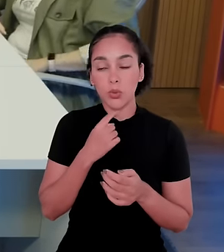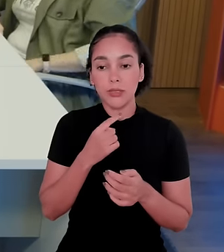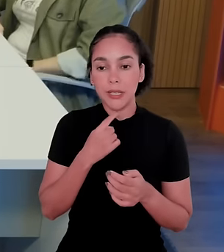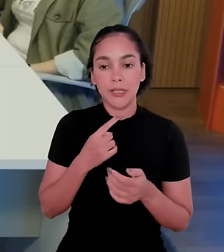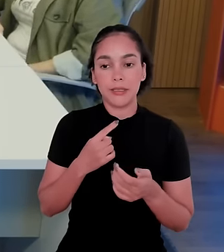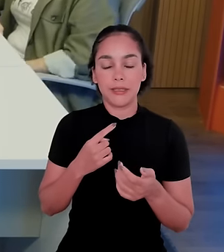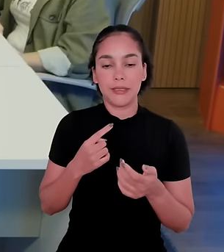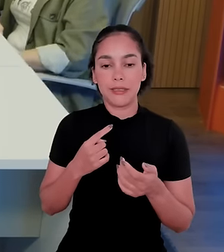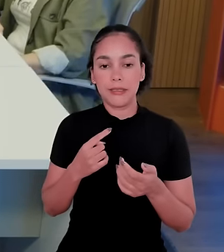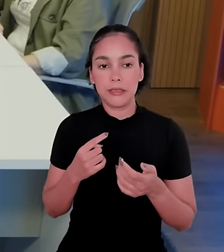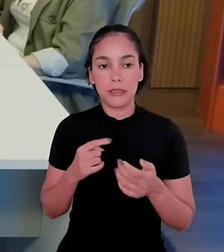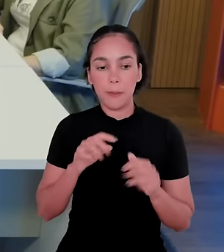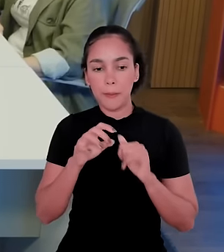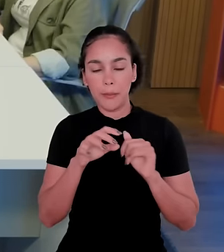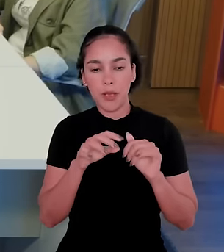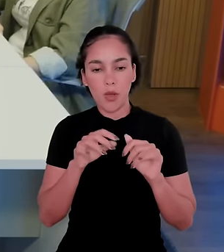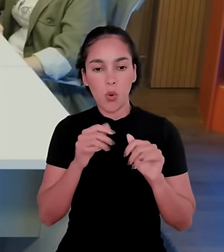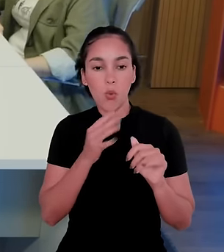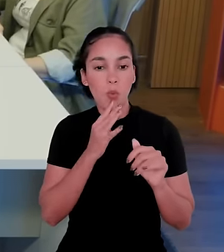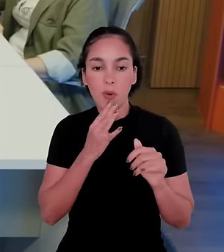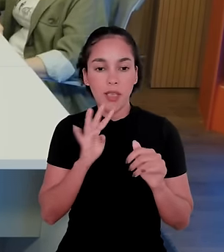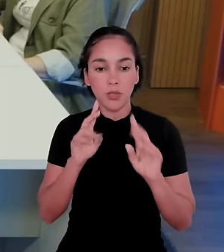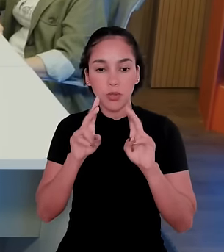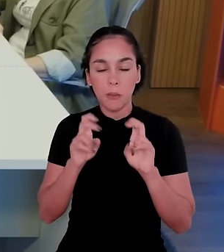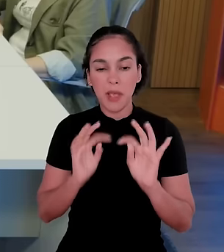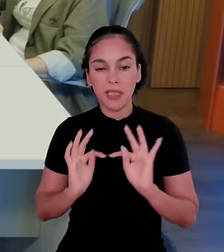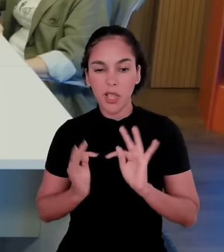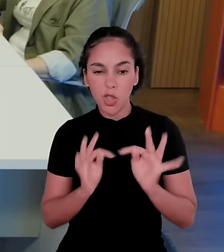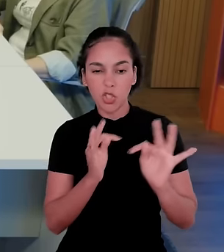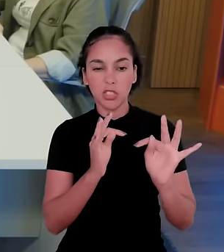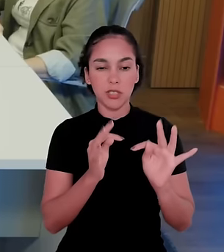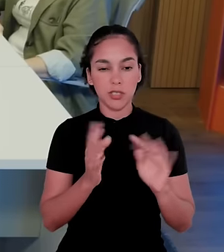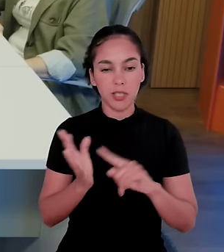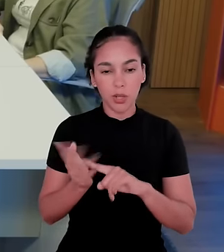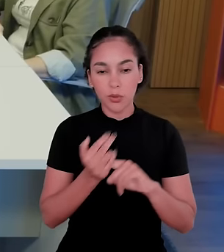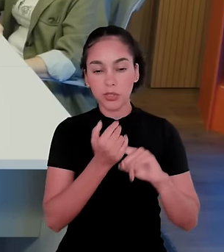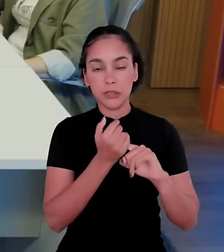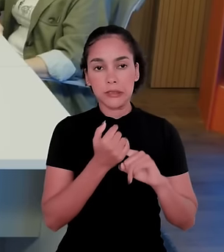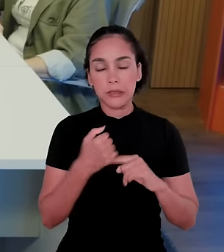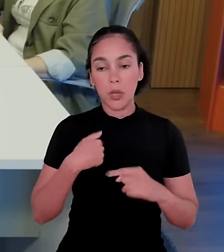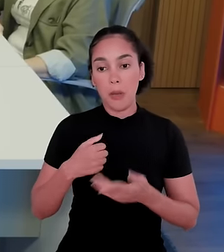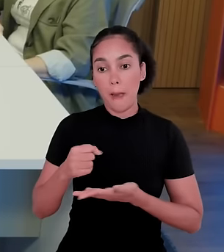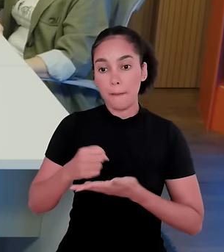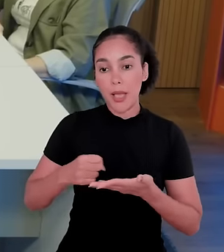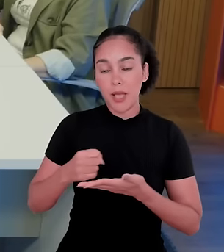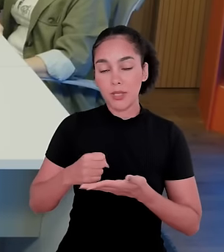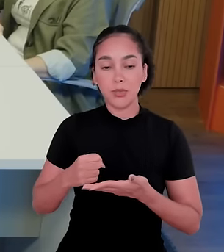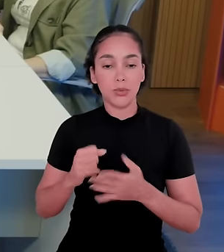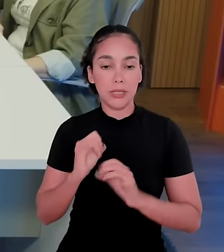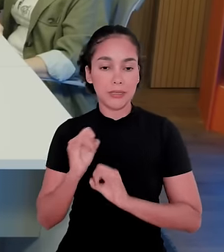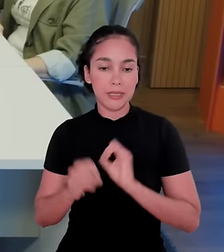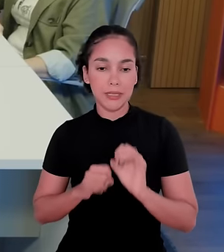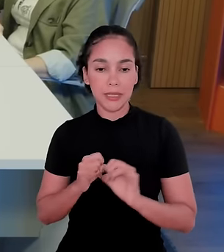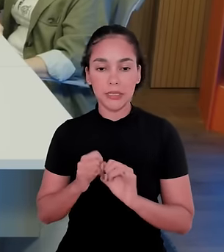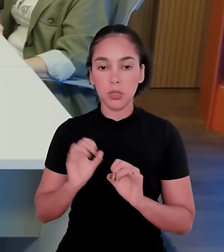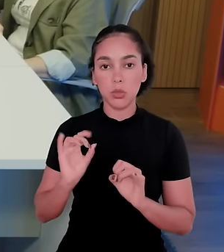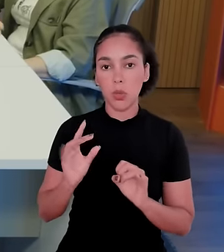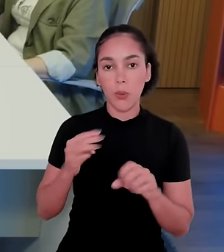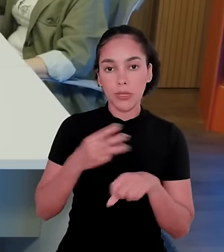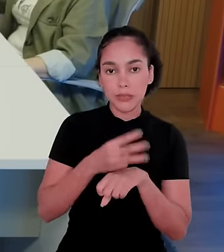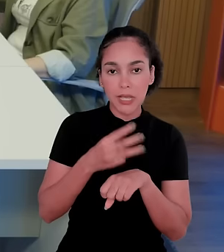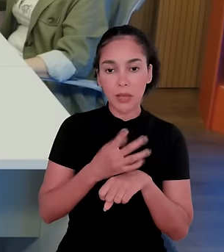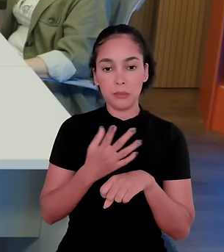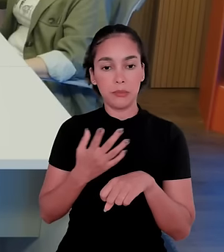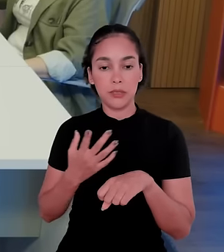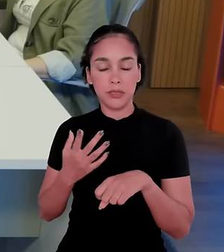sou na loja né não tenho nada de conhecimento eu tenho básico do básico da internet eu só se mexer em WhatsApp e Facebook e aí eu vou